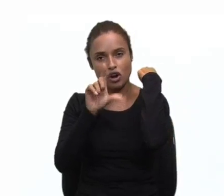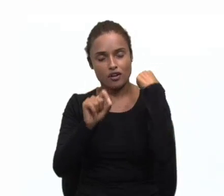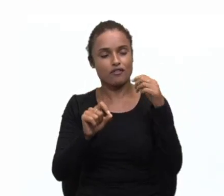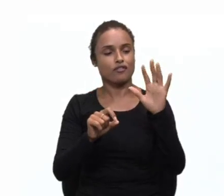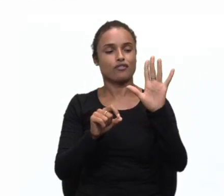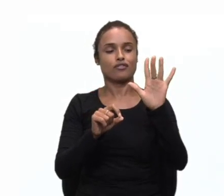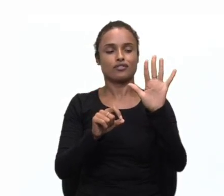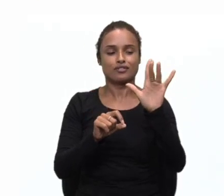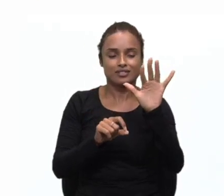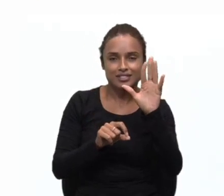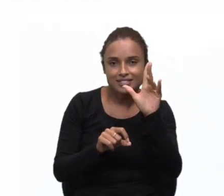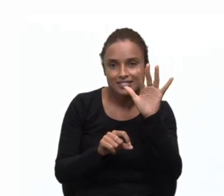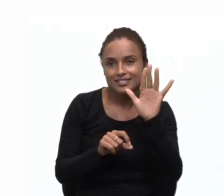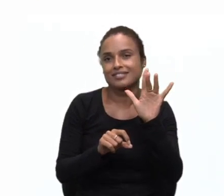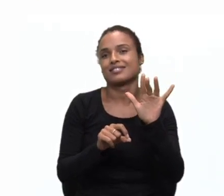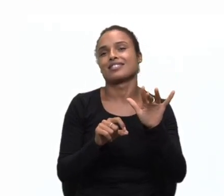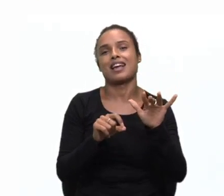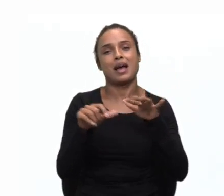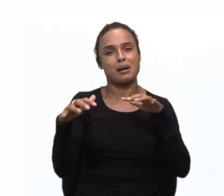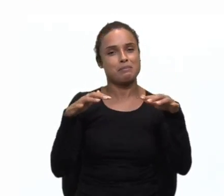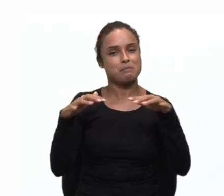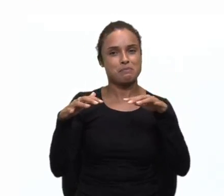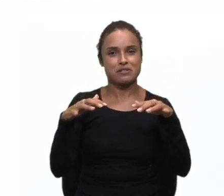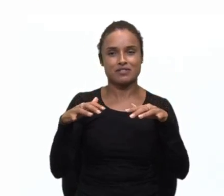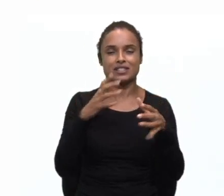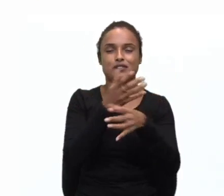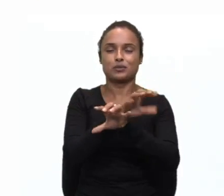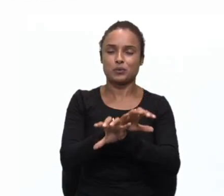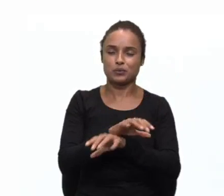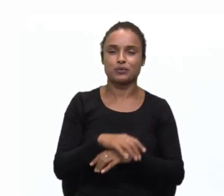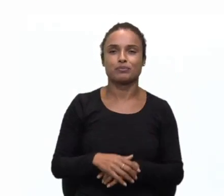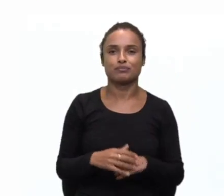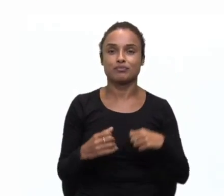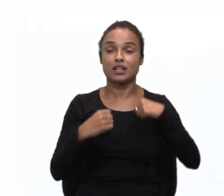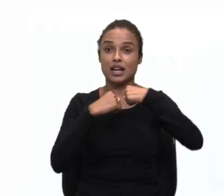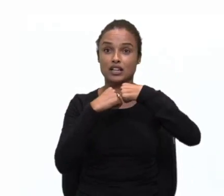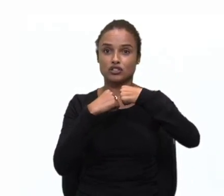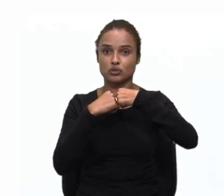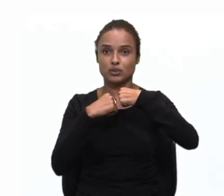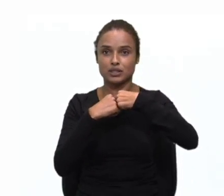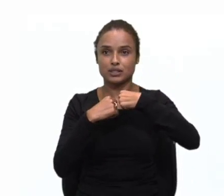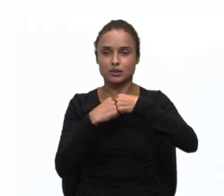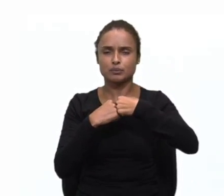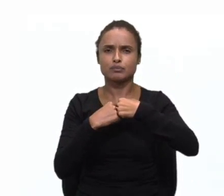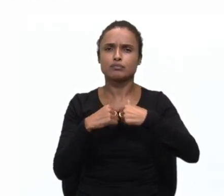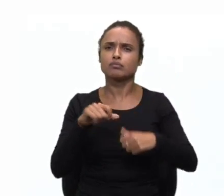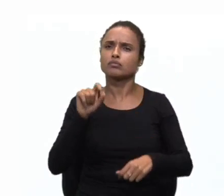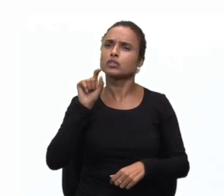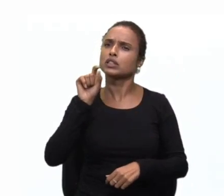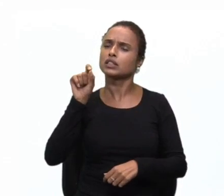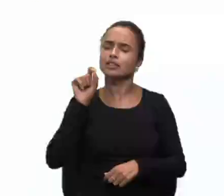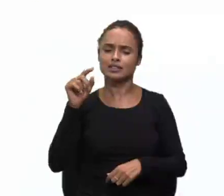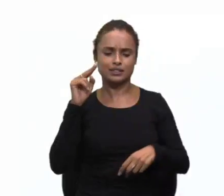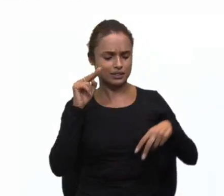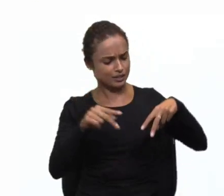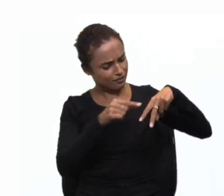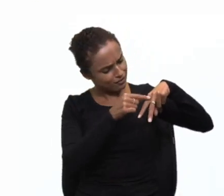as interfalângicas, é muita, né, pessoal? Se eu perguntar para você dos membros inferiores,